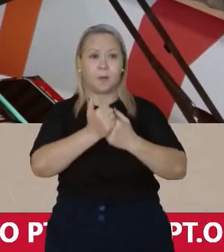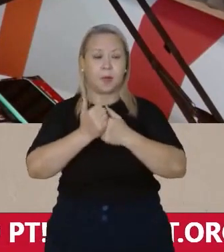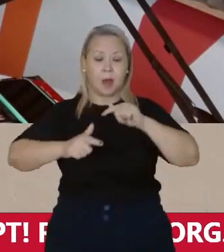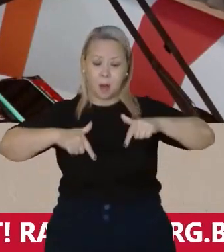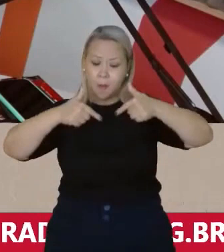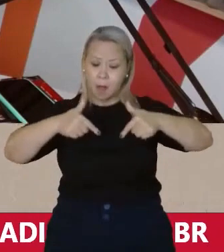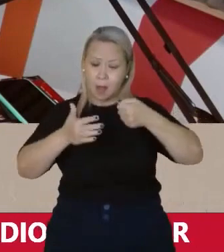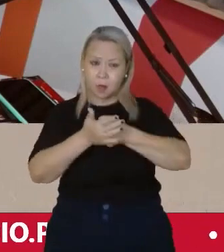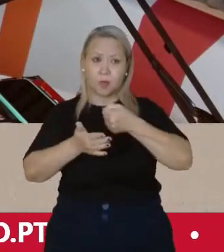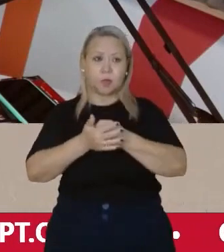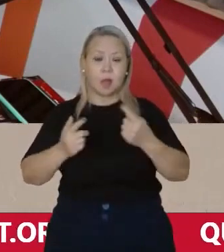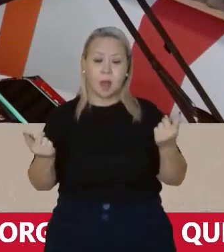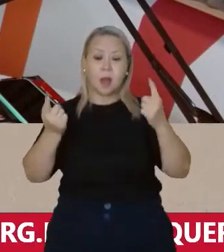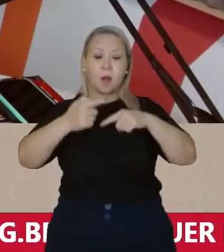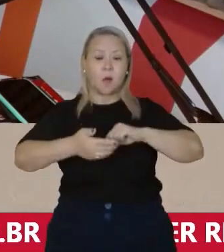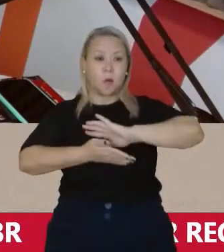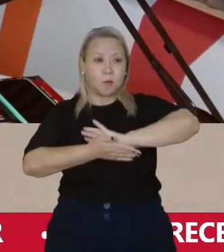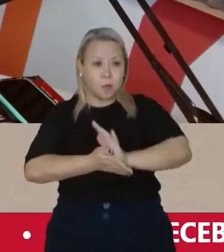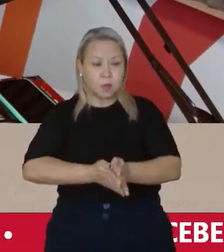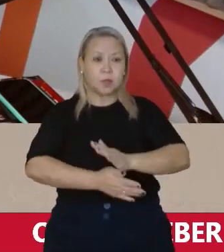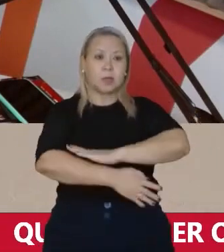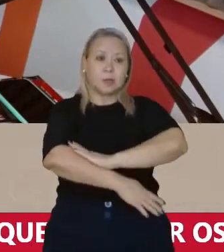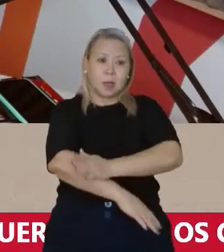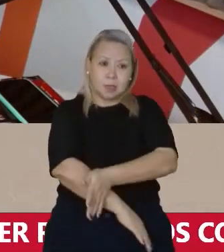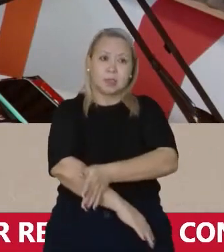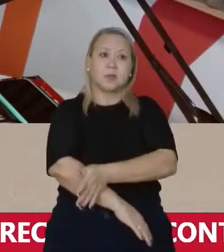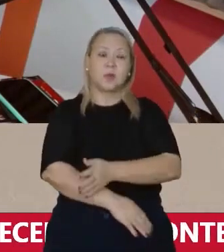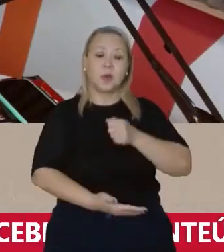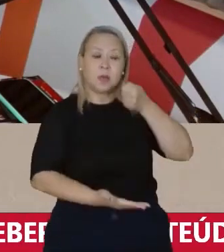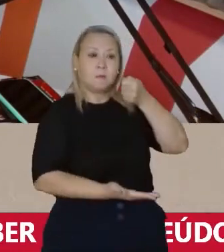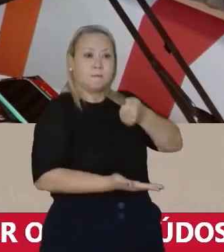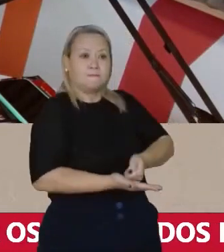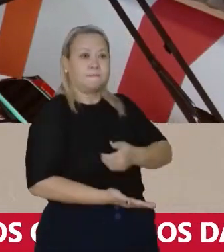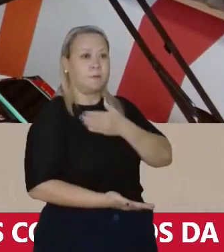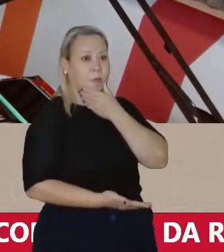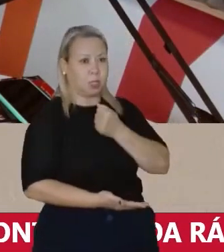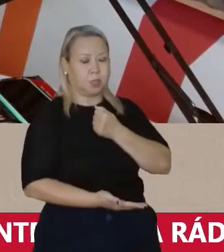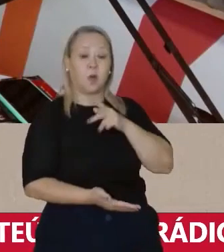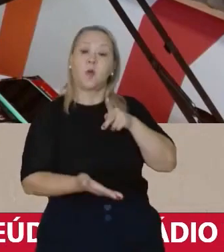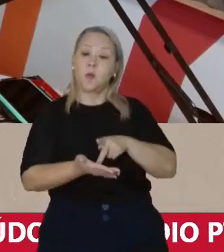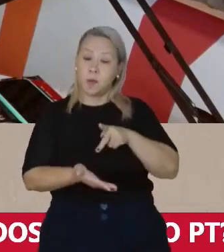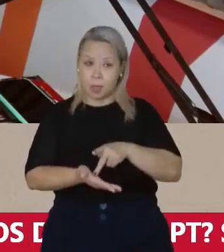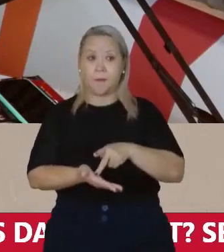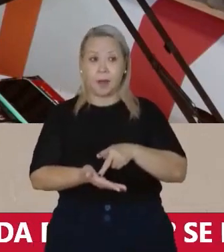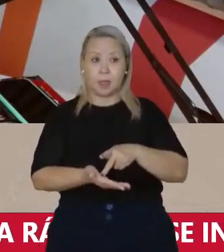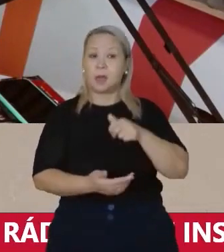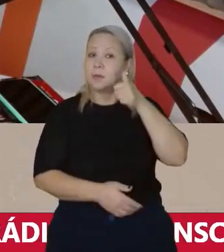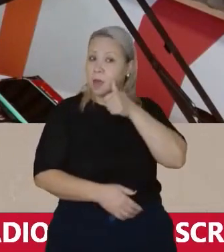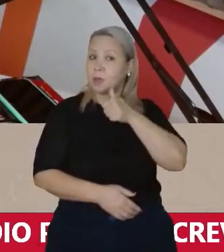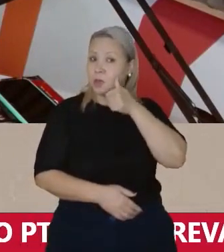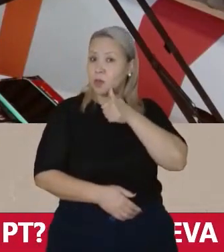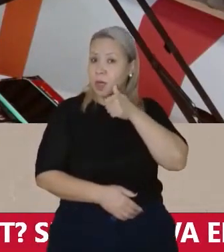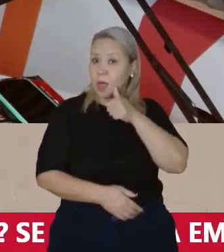lutar contra esse preconceito, racismo e machismo. Porque, na verdade, as